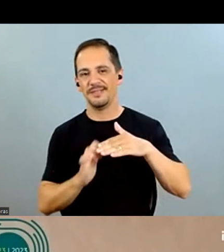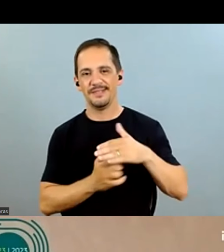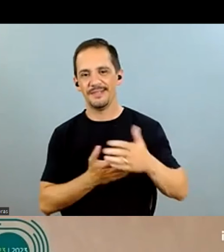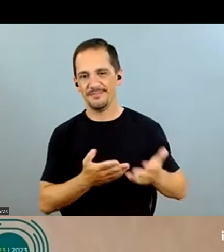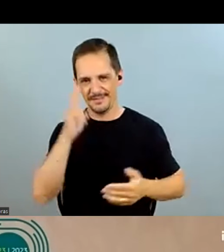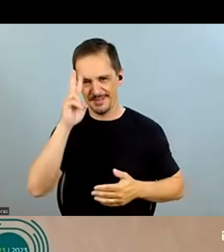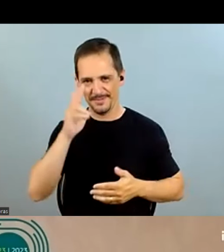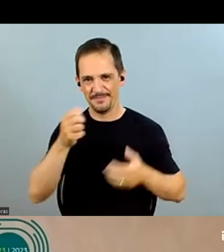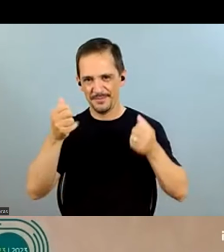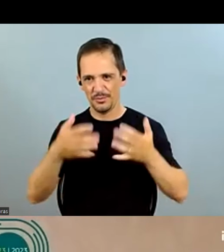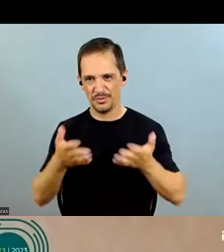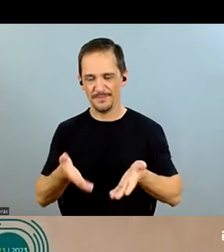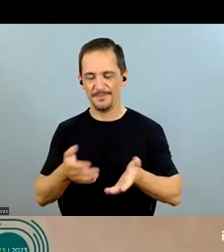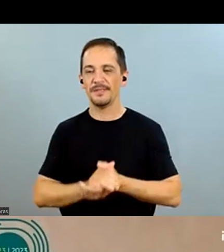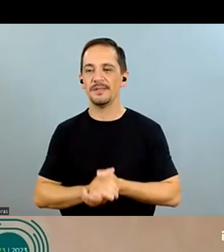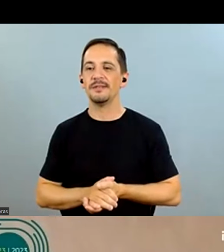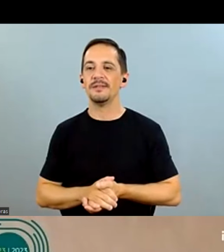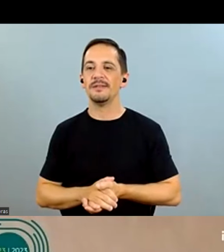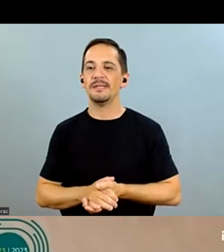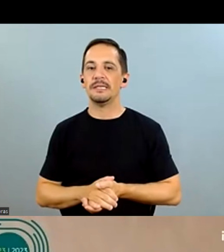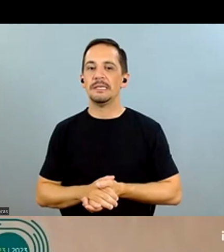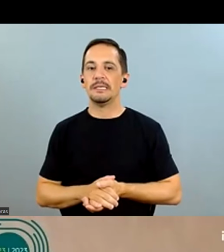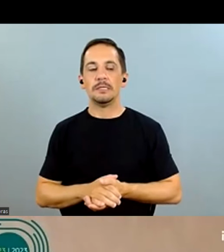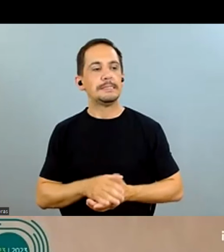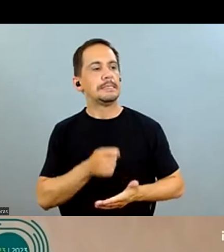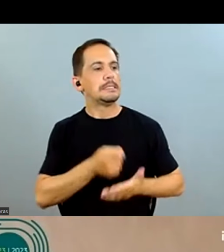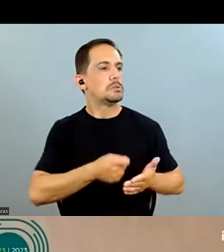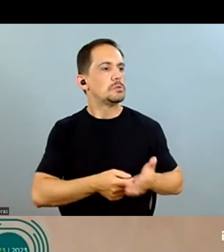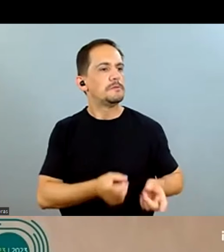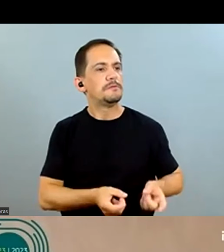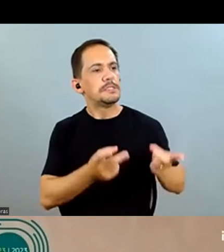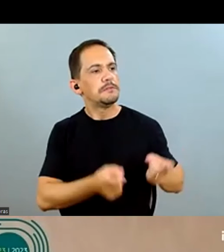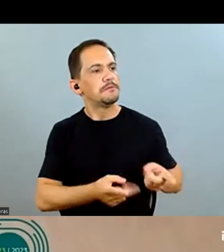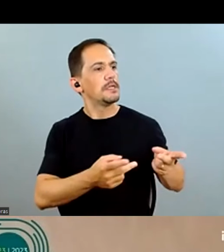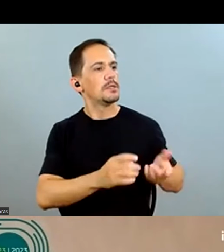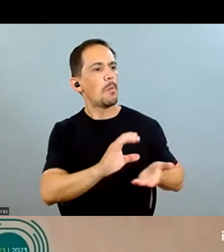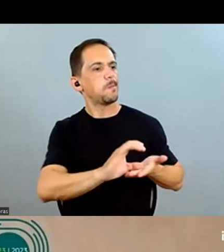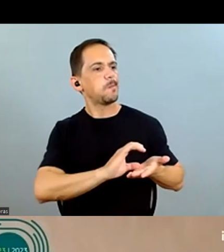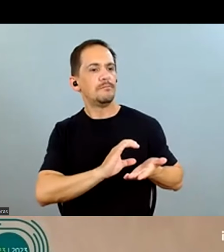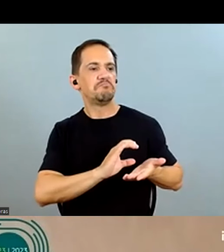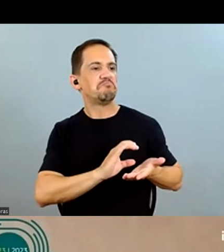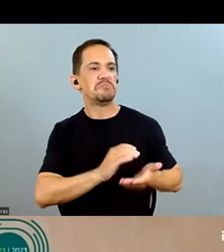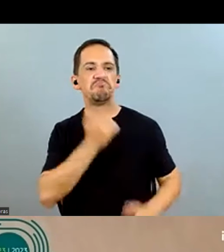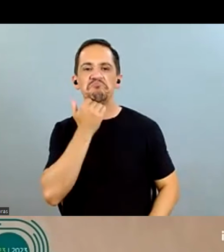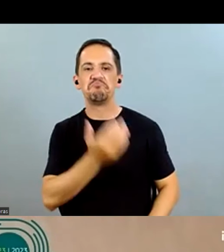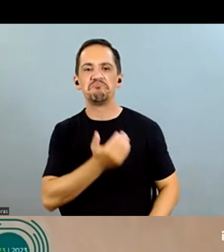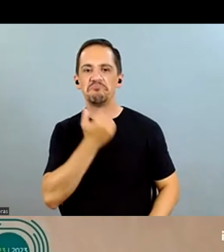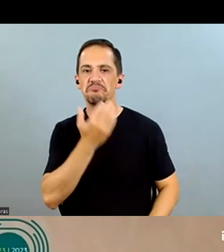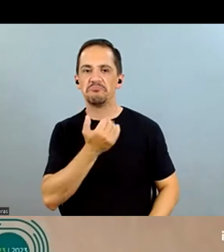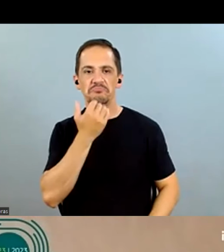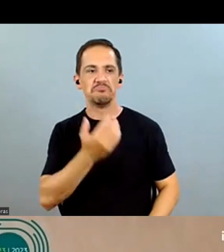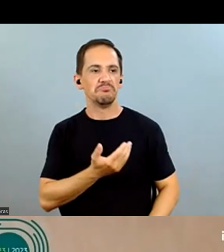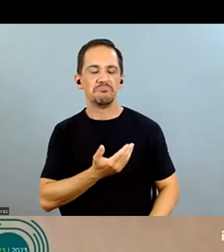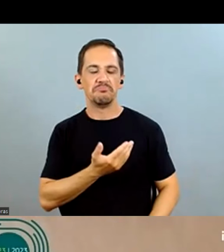nós tentamos eh eh monetizar esses ativos aí nos trimestres anteriores Mas percebemos que não tem não tinha liquidez e